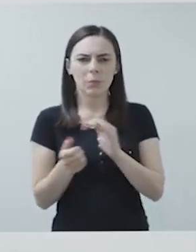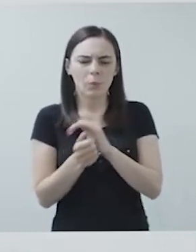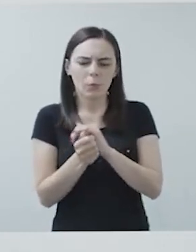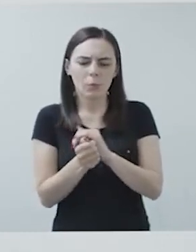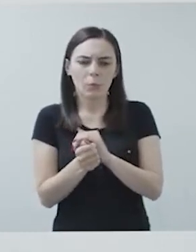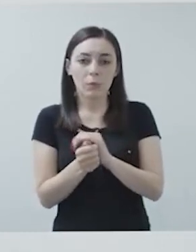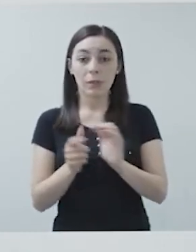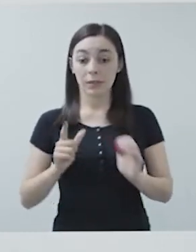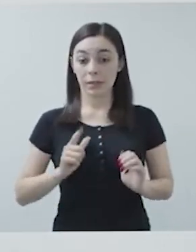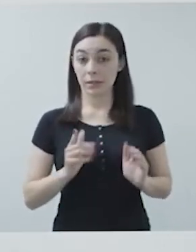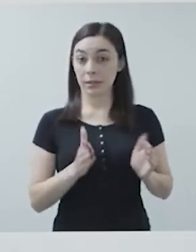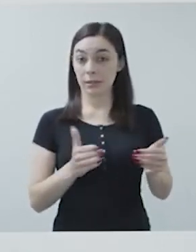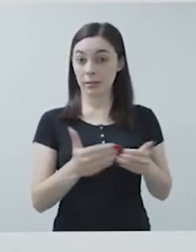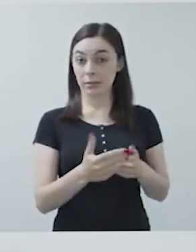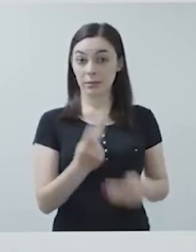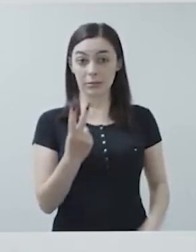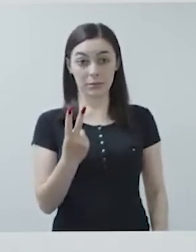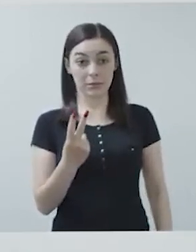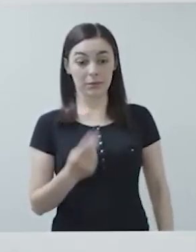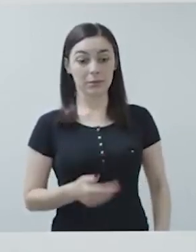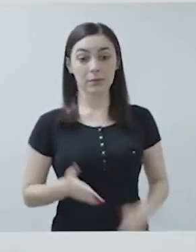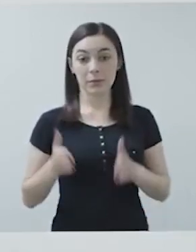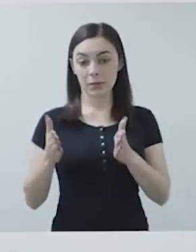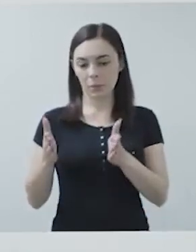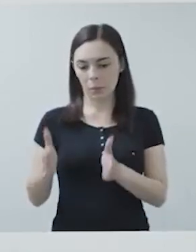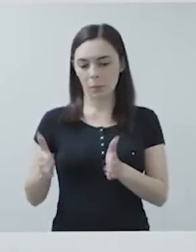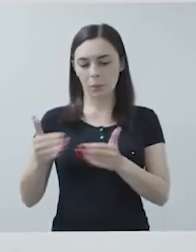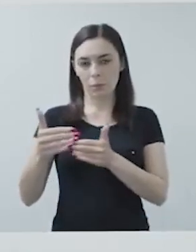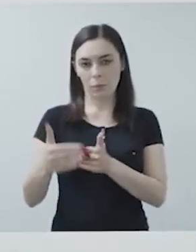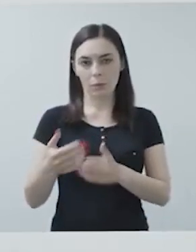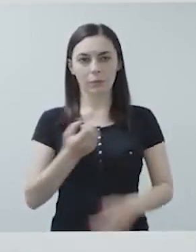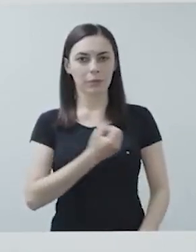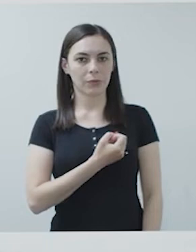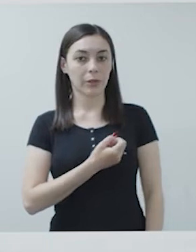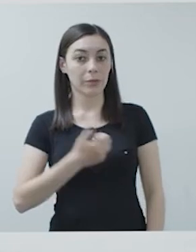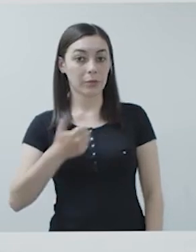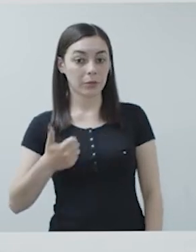temos 2 caixas. A caixa número 1, que é uma caixa pequena.